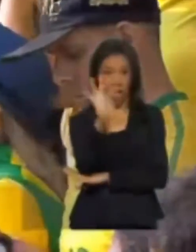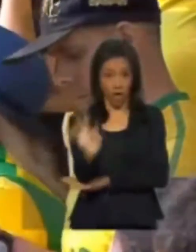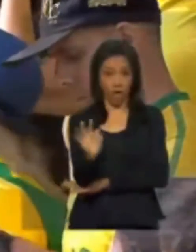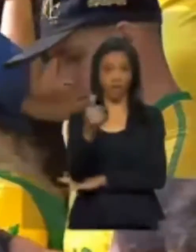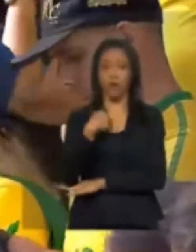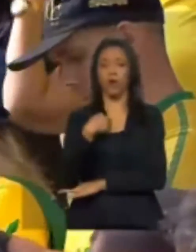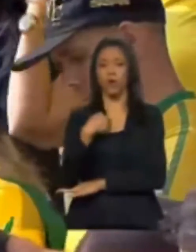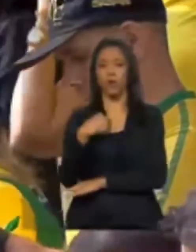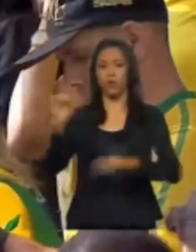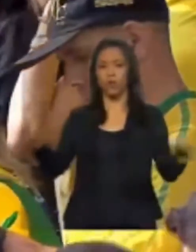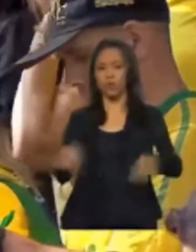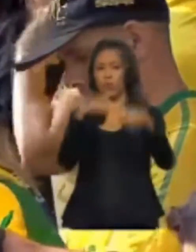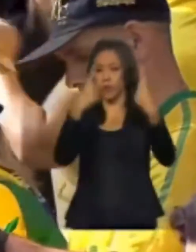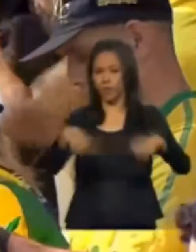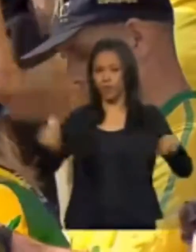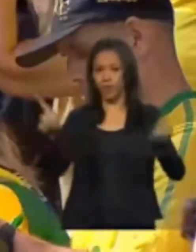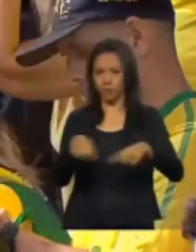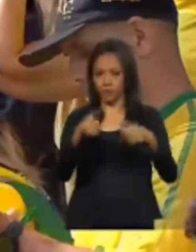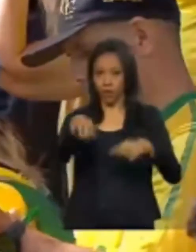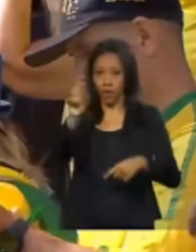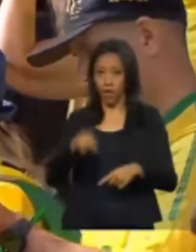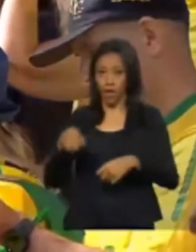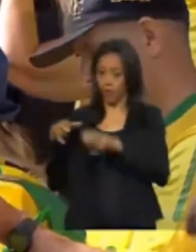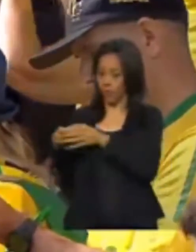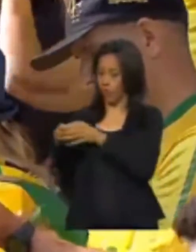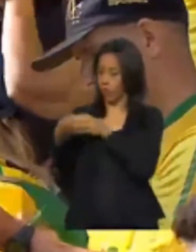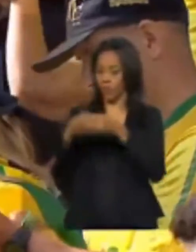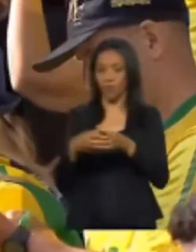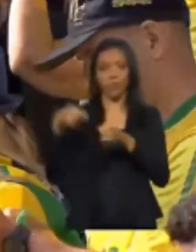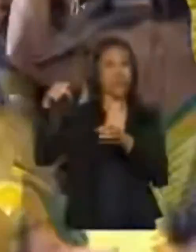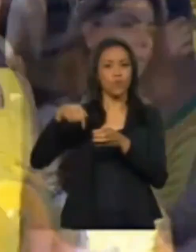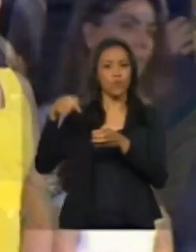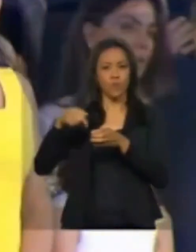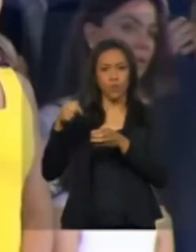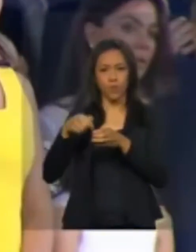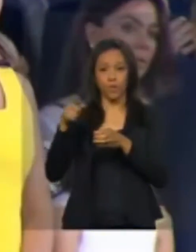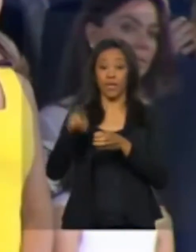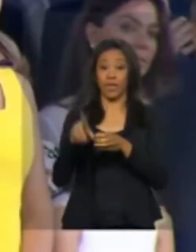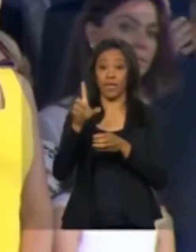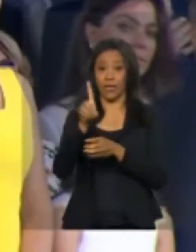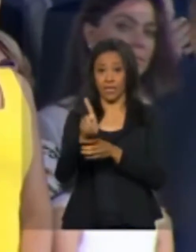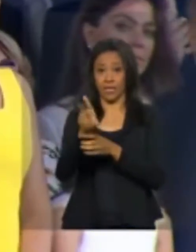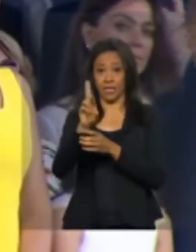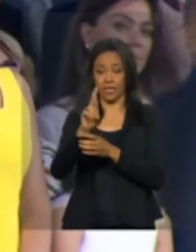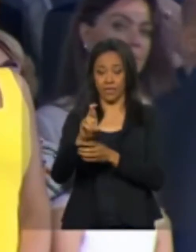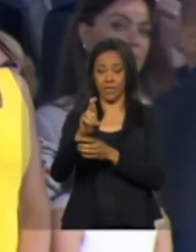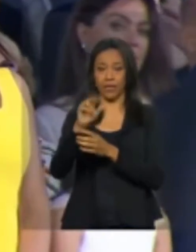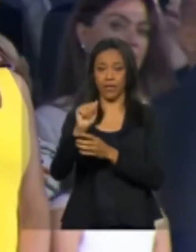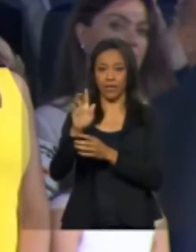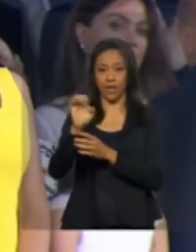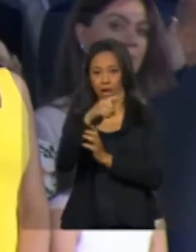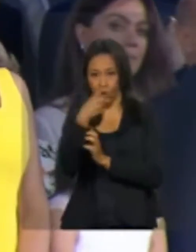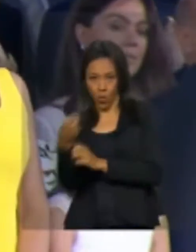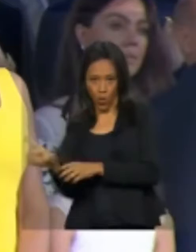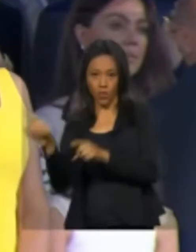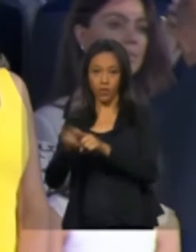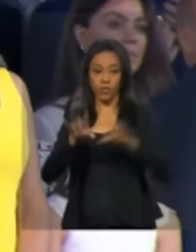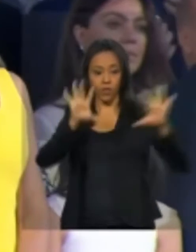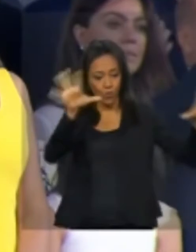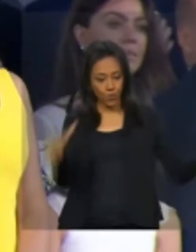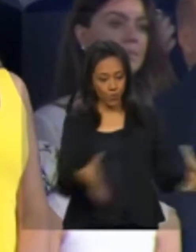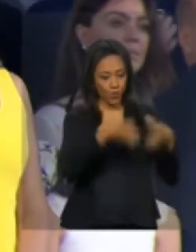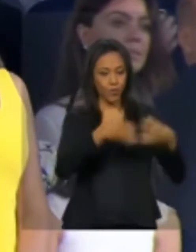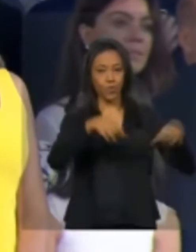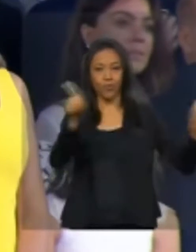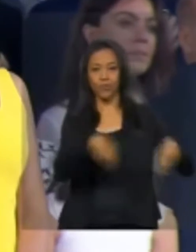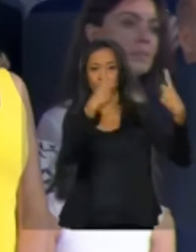pleno 2021. Inclusive o ex-deputado e mais alguns o ex-deputado e cantor